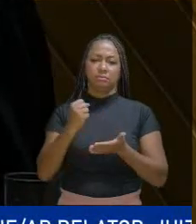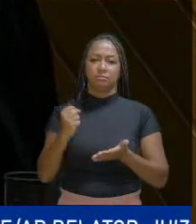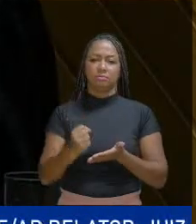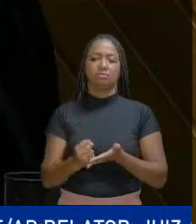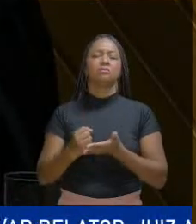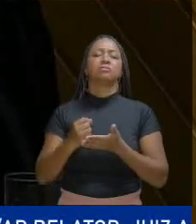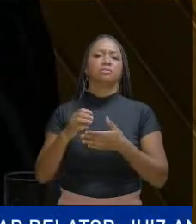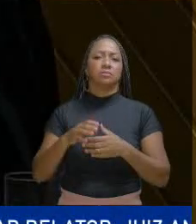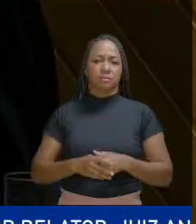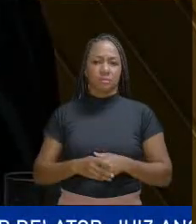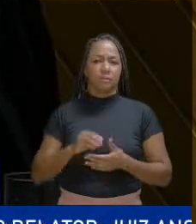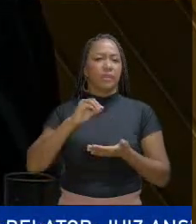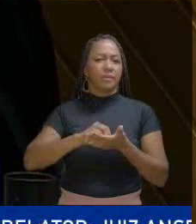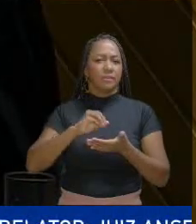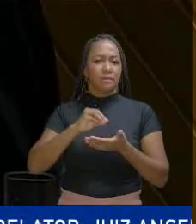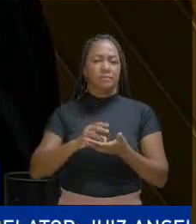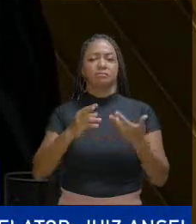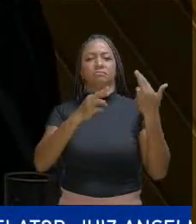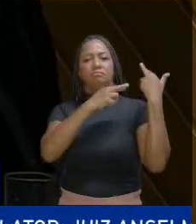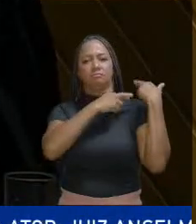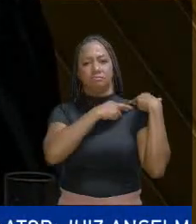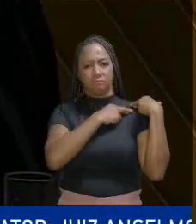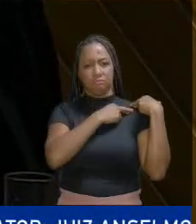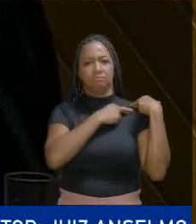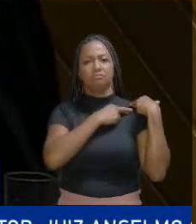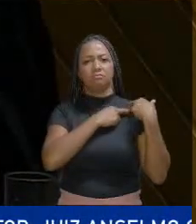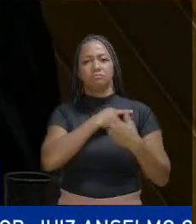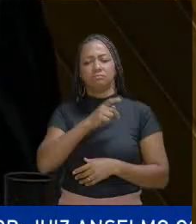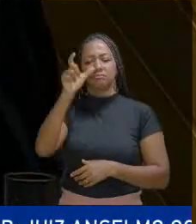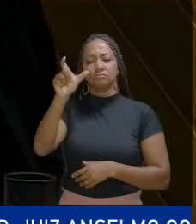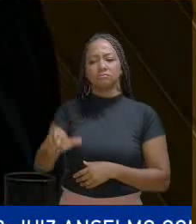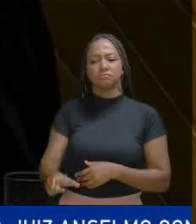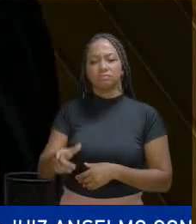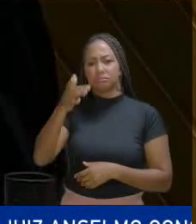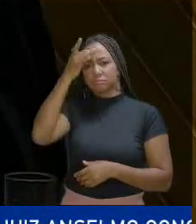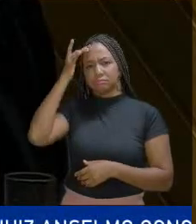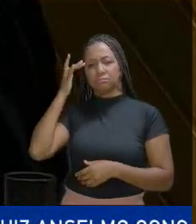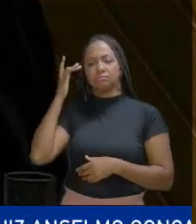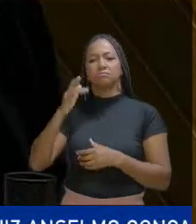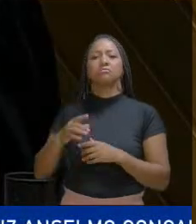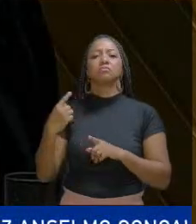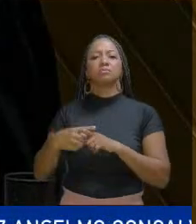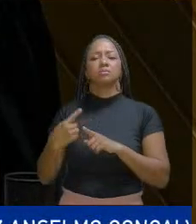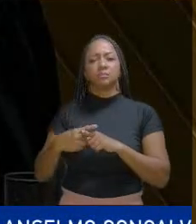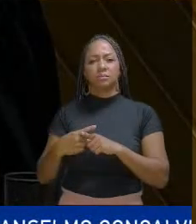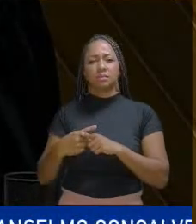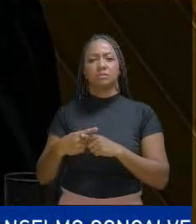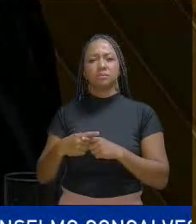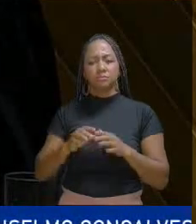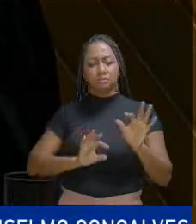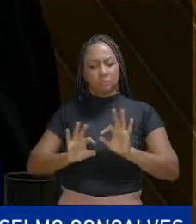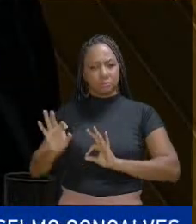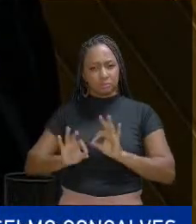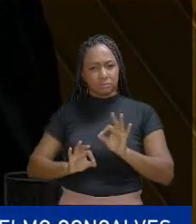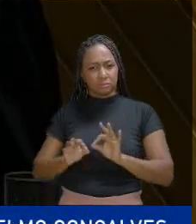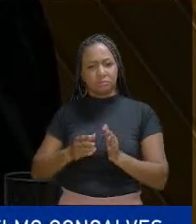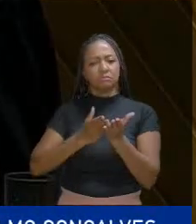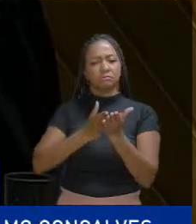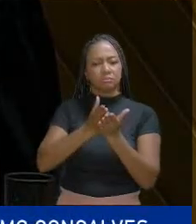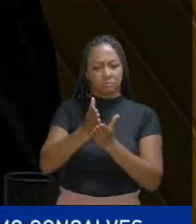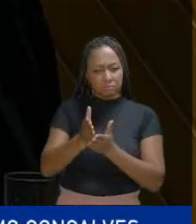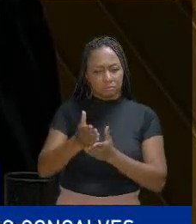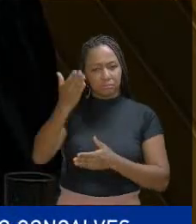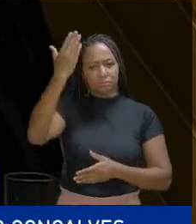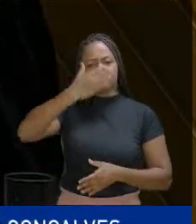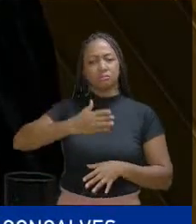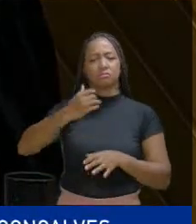A alegação de ausência de responsabilidade do prestador deve ser afastada, pois incumbe à parte zelar pela regularidade